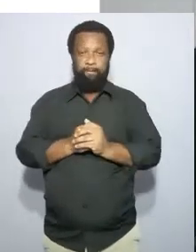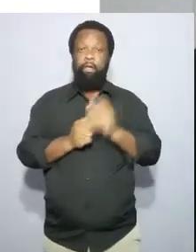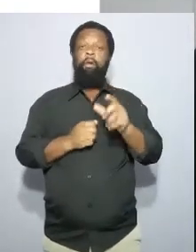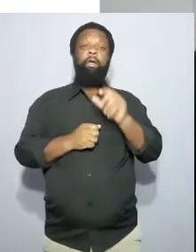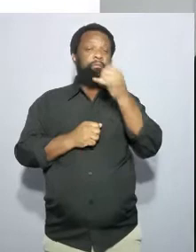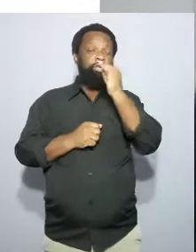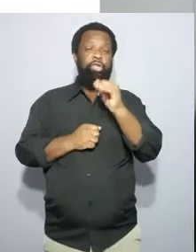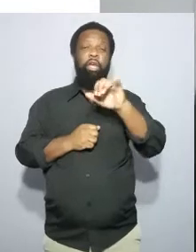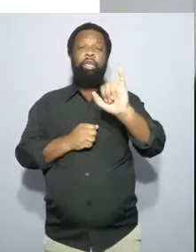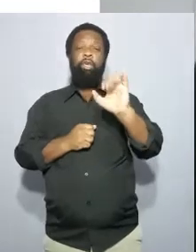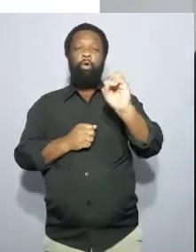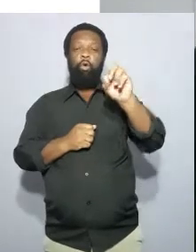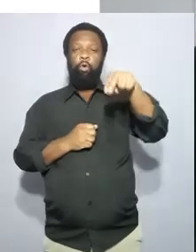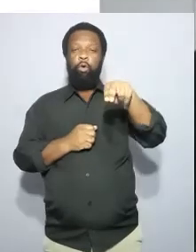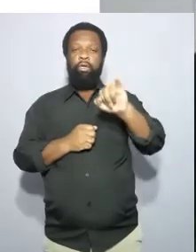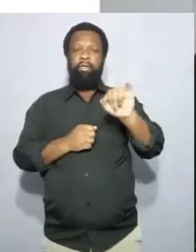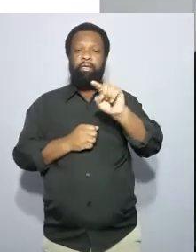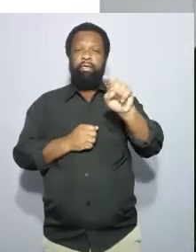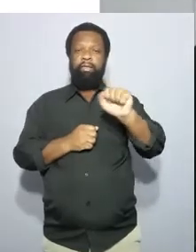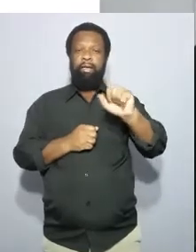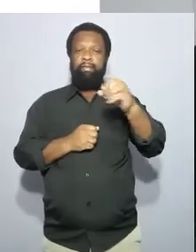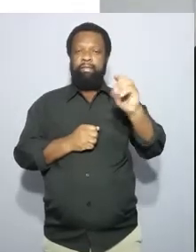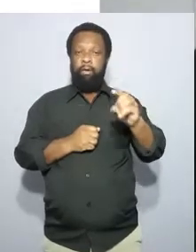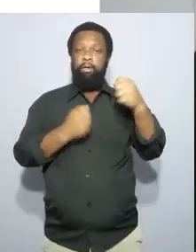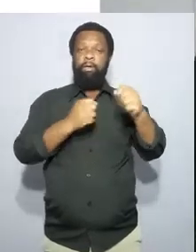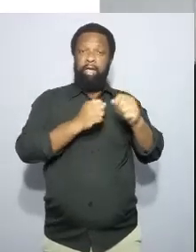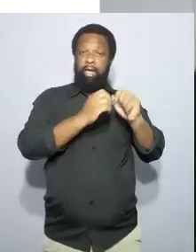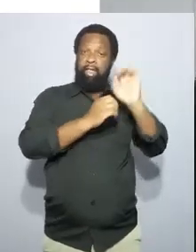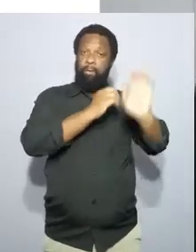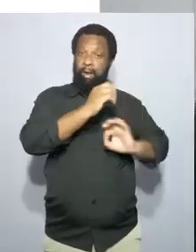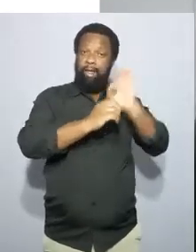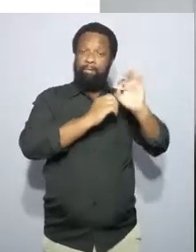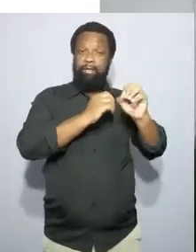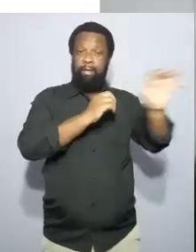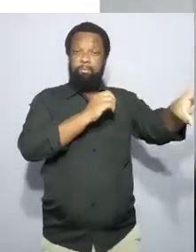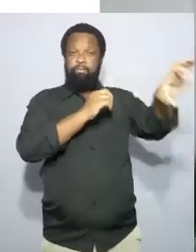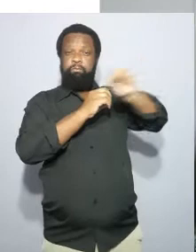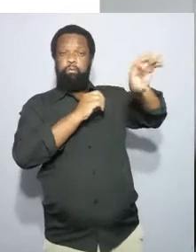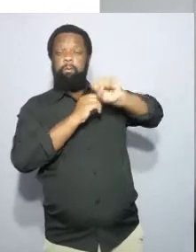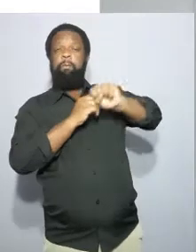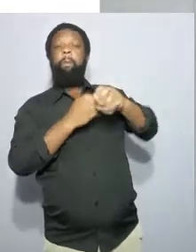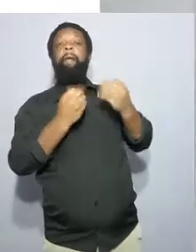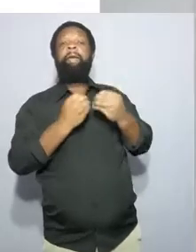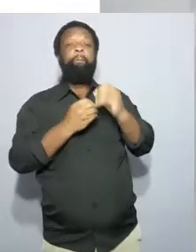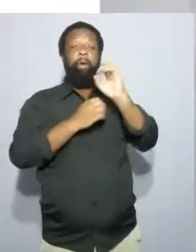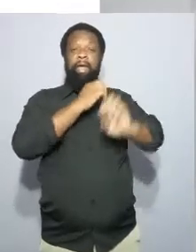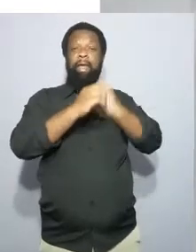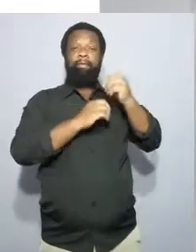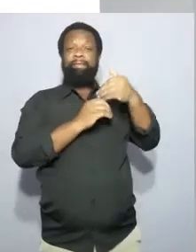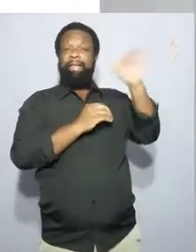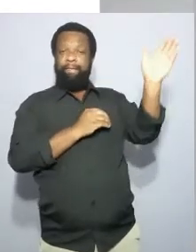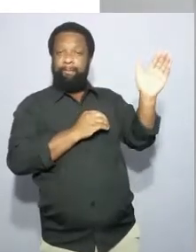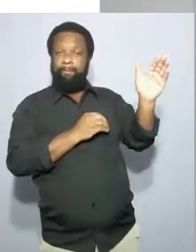higienização, ela deve ser absorvida para que o elétron seja retirado. Tudo bem? Então,